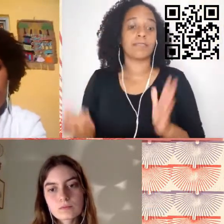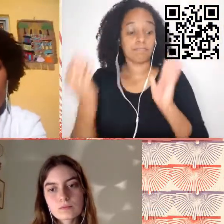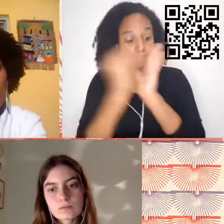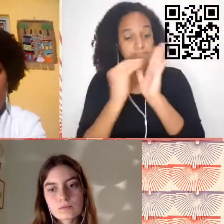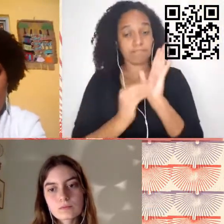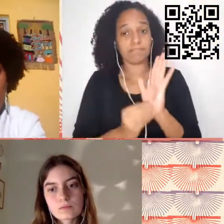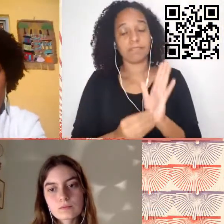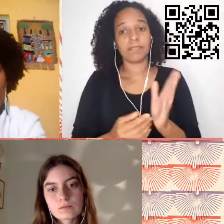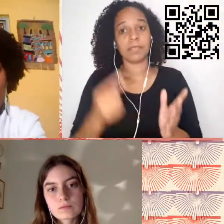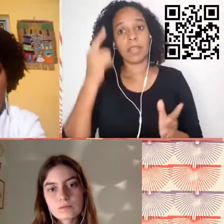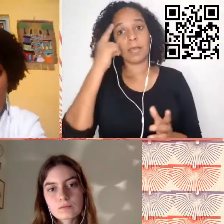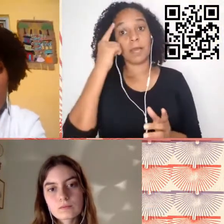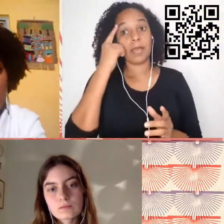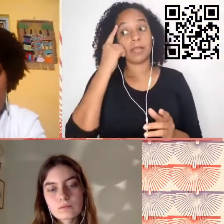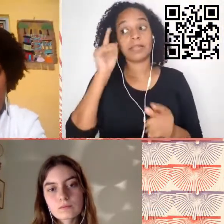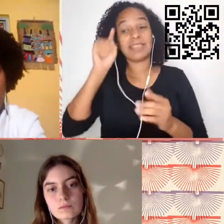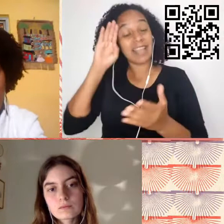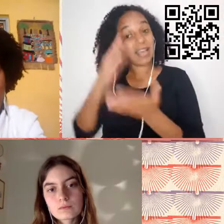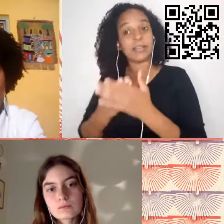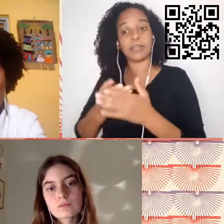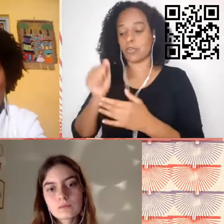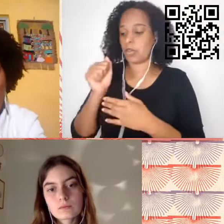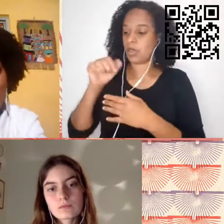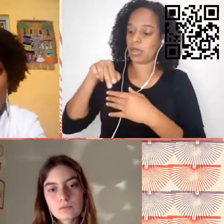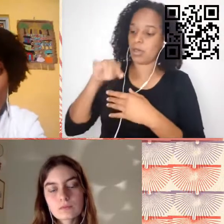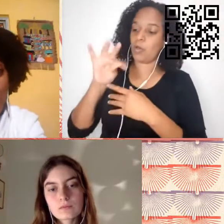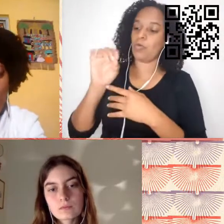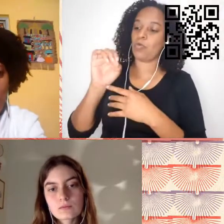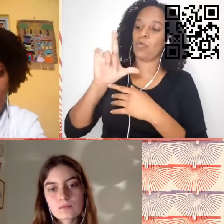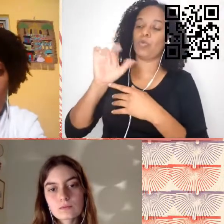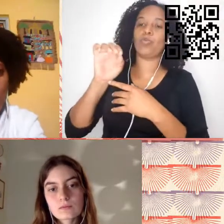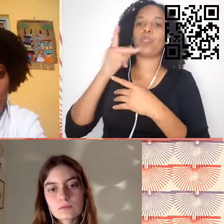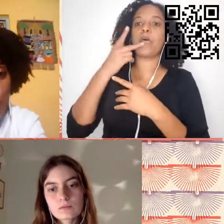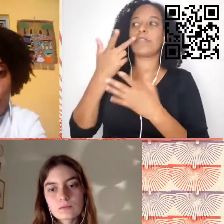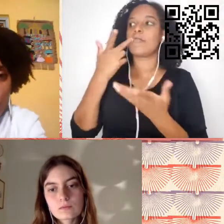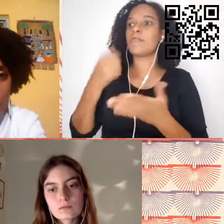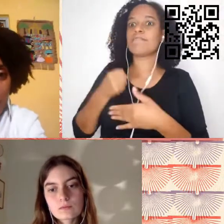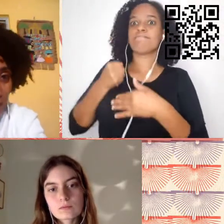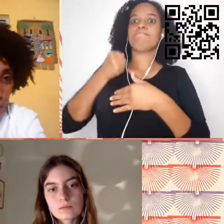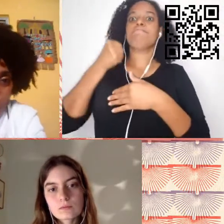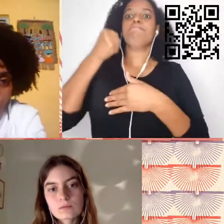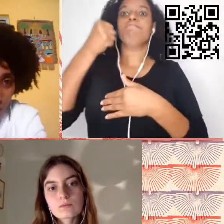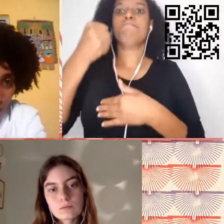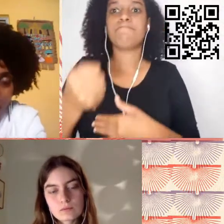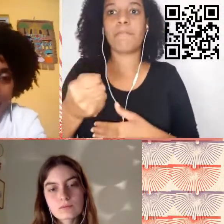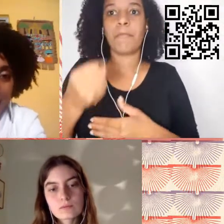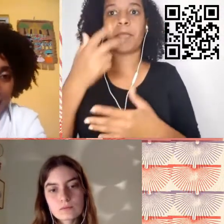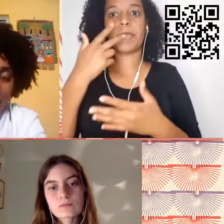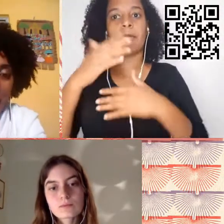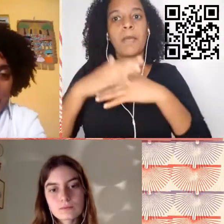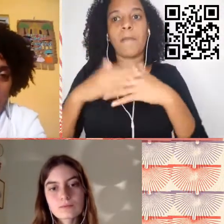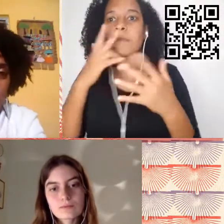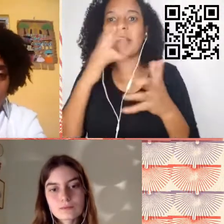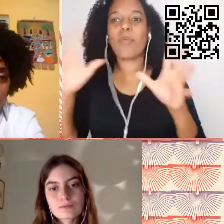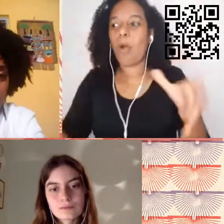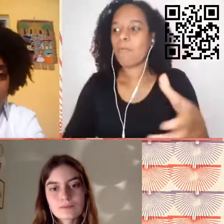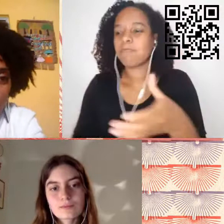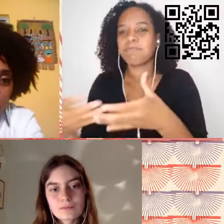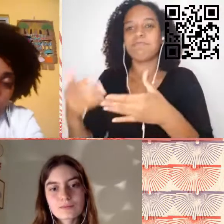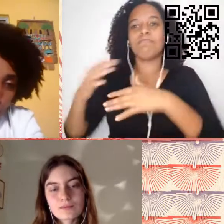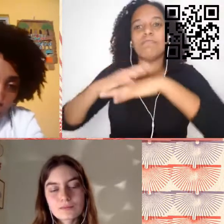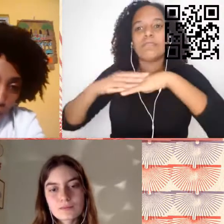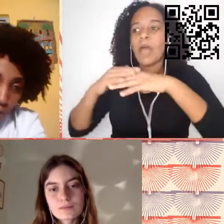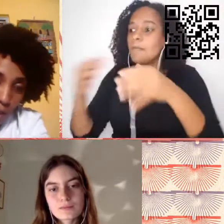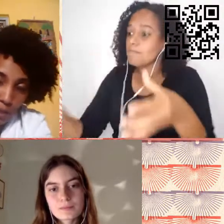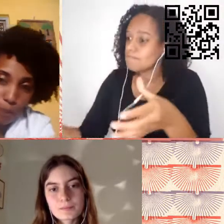pensa uma antologia que dê essa visibilidade, que traga esse lugar de conforto, né? Porque isso é uma acolhida, né? Aqui é um espaço que